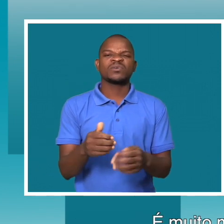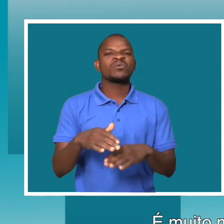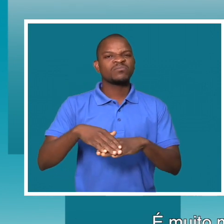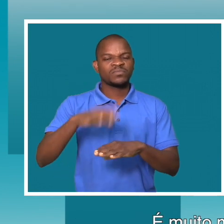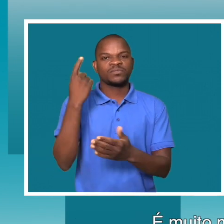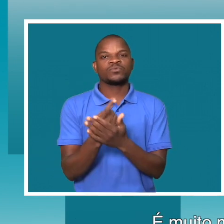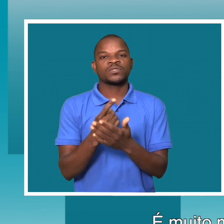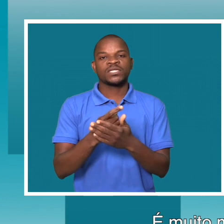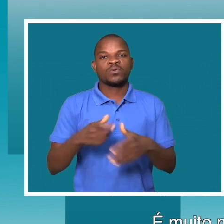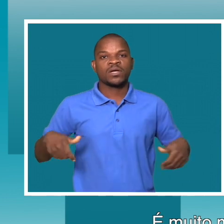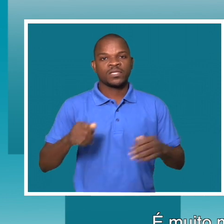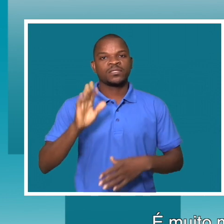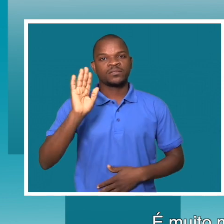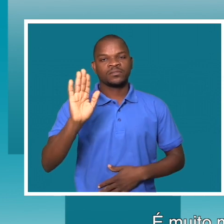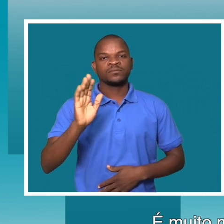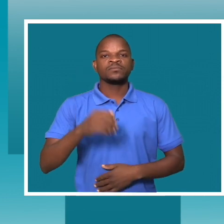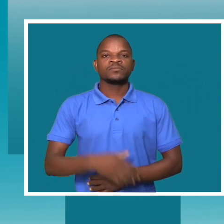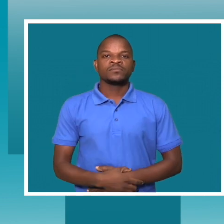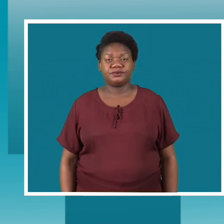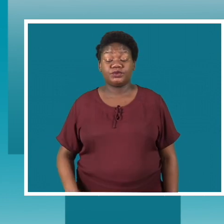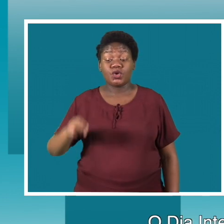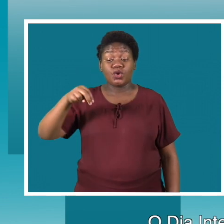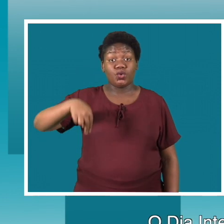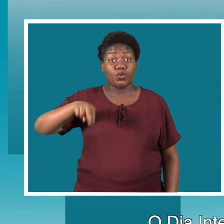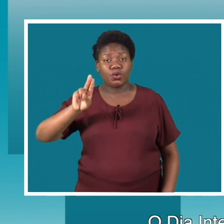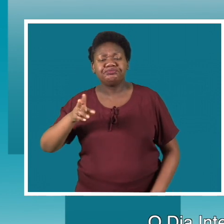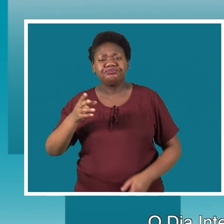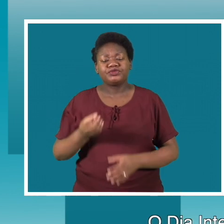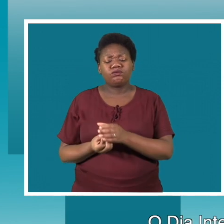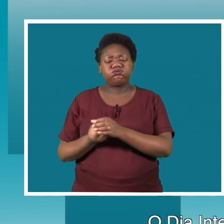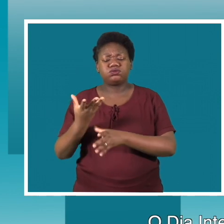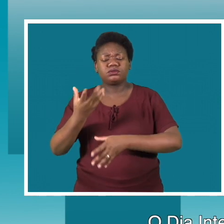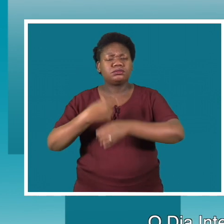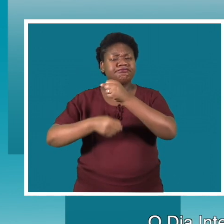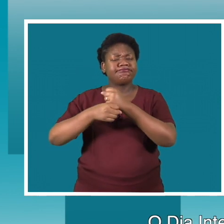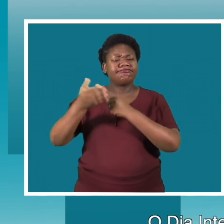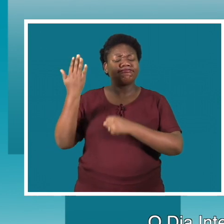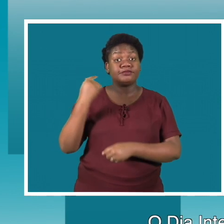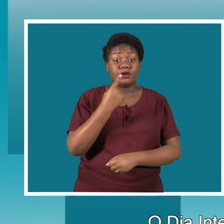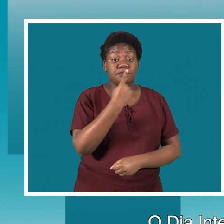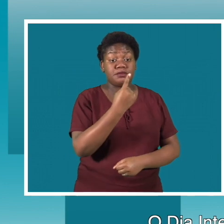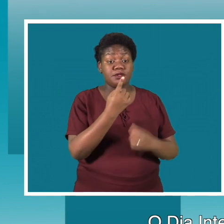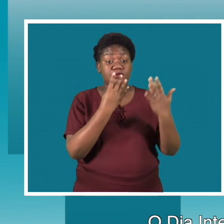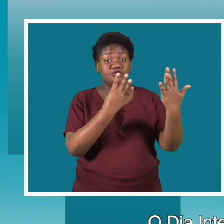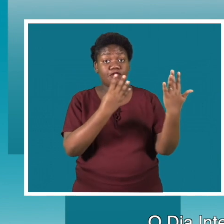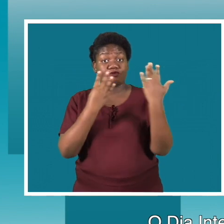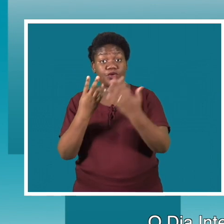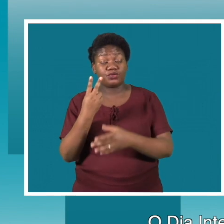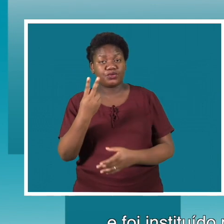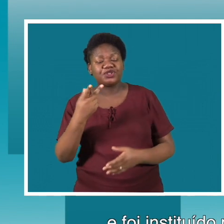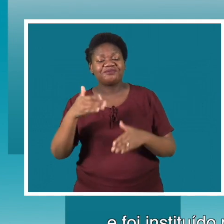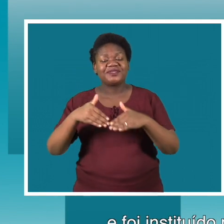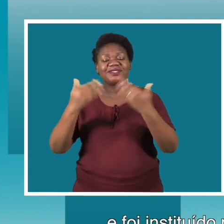apropriado. O Dia Internacional da Pessoa com Deficiência é celebrado a 3 de